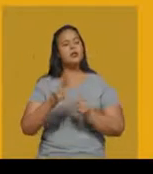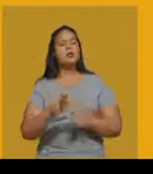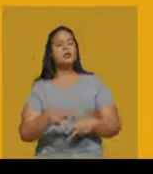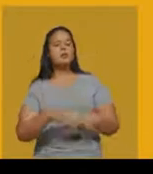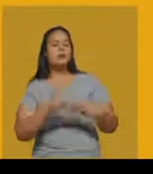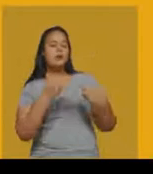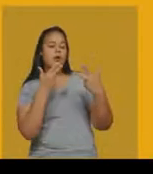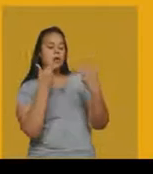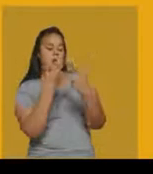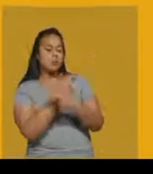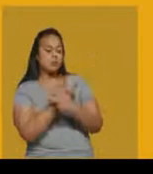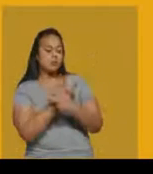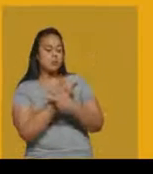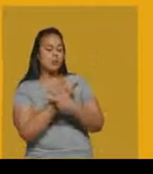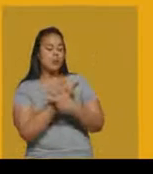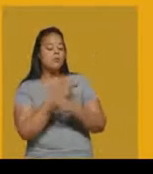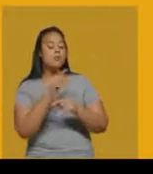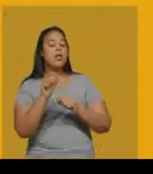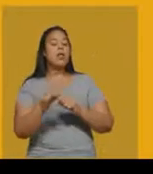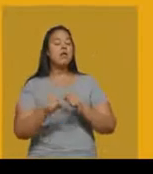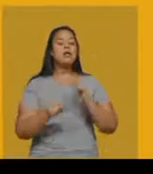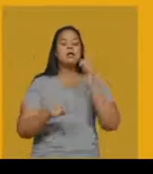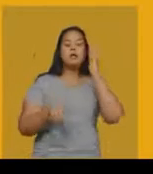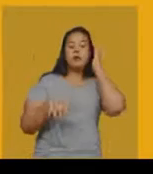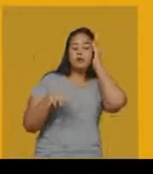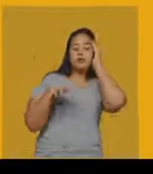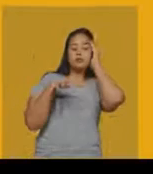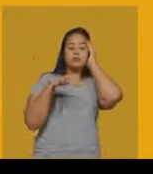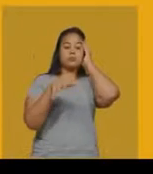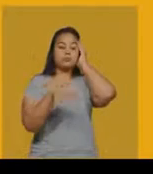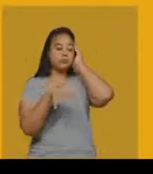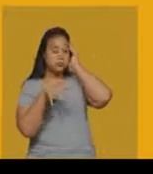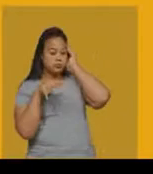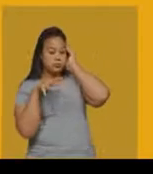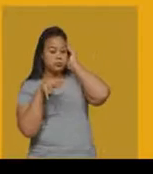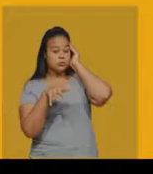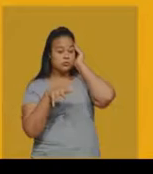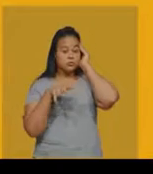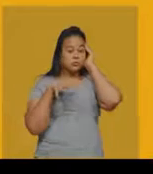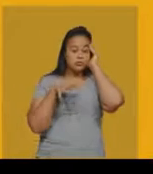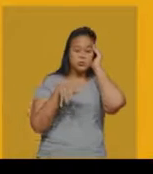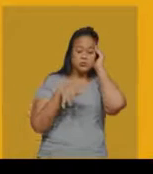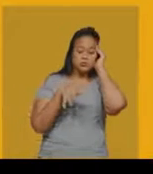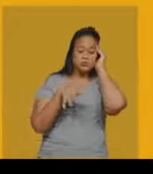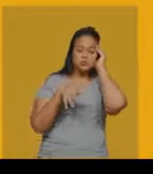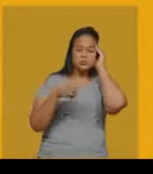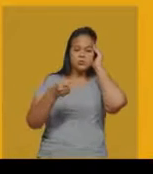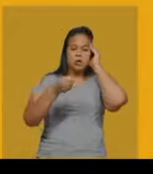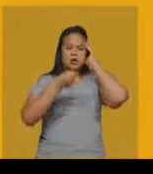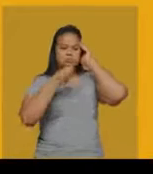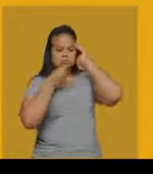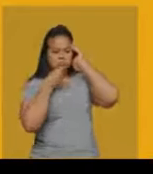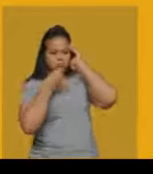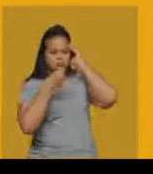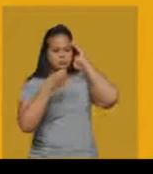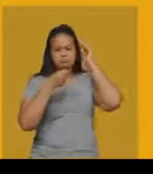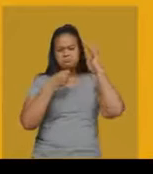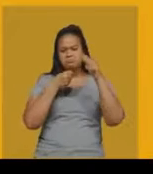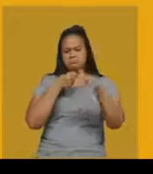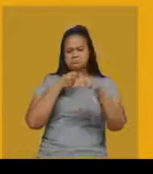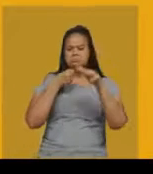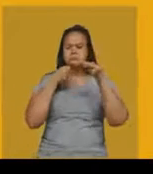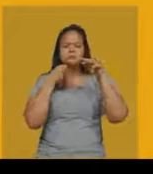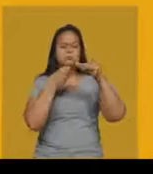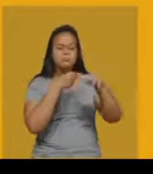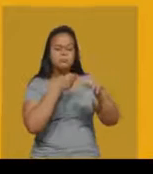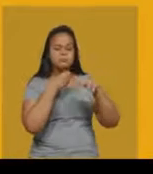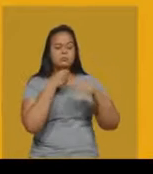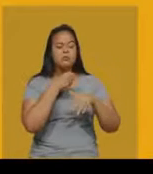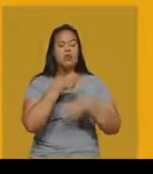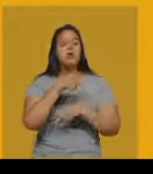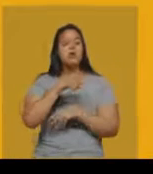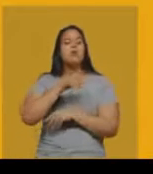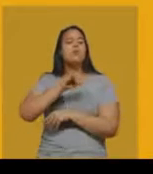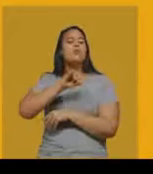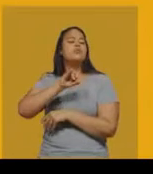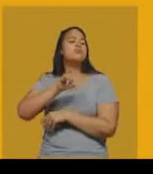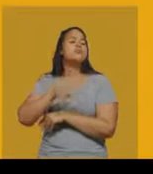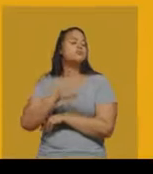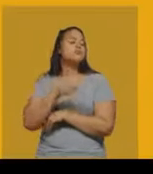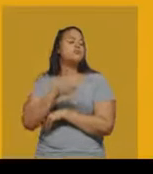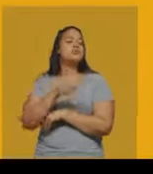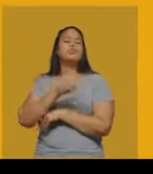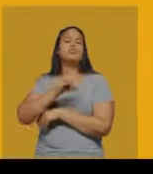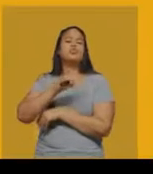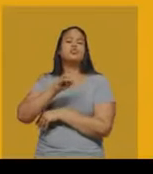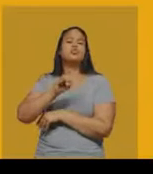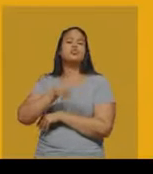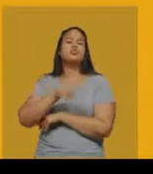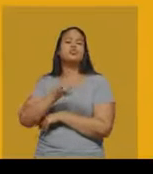que são os DJs e MCs. O DJ, né, que significa disc jockey, é um